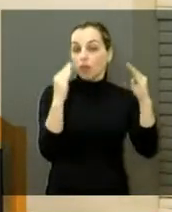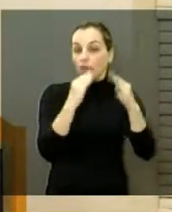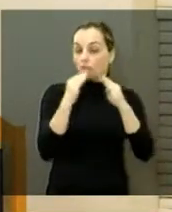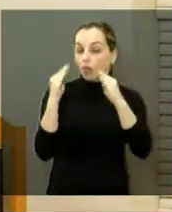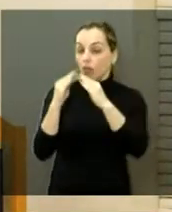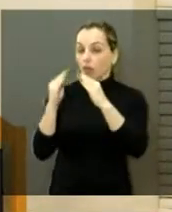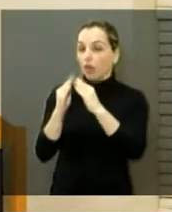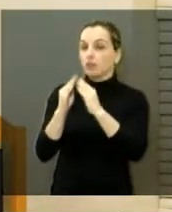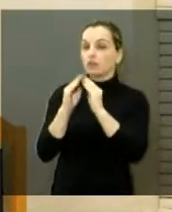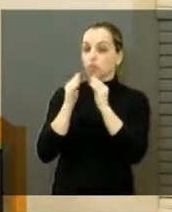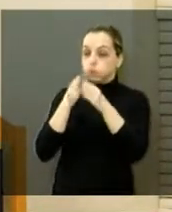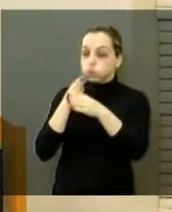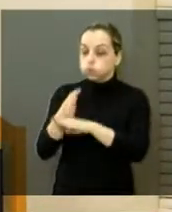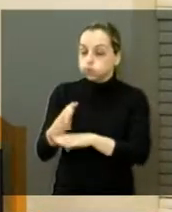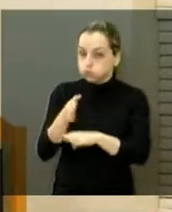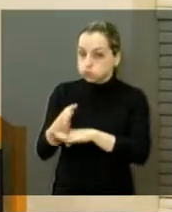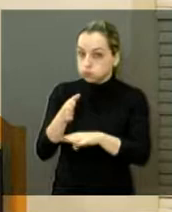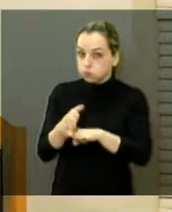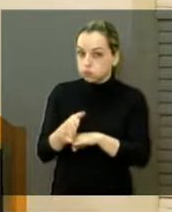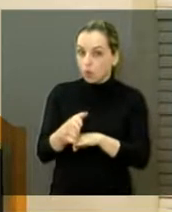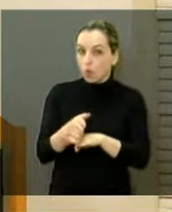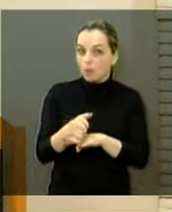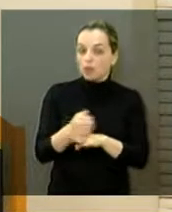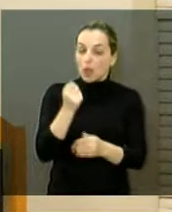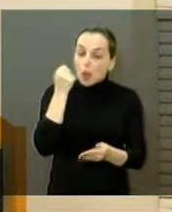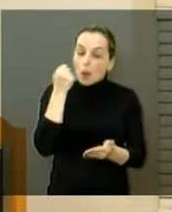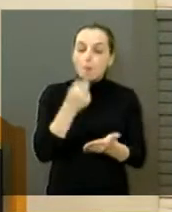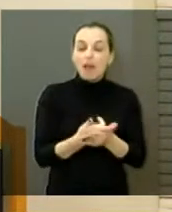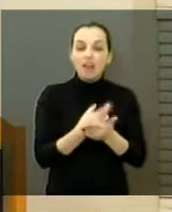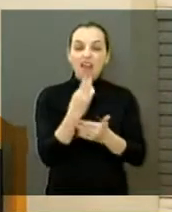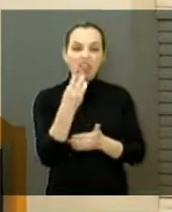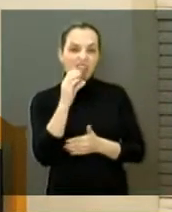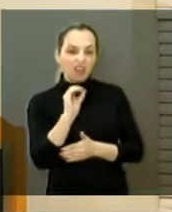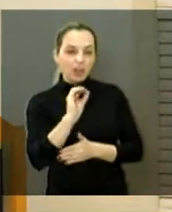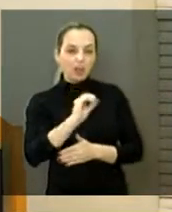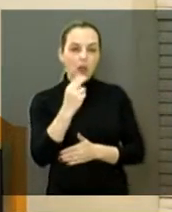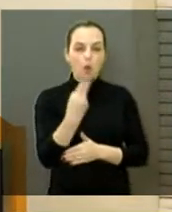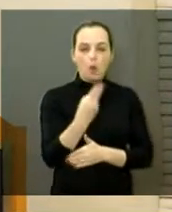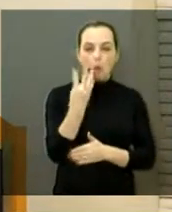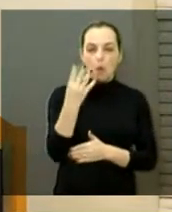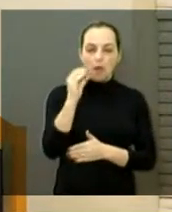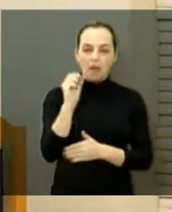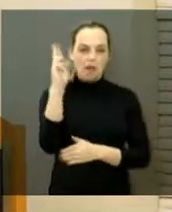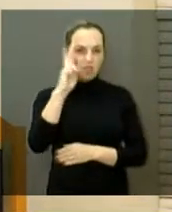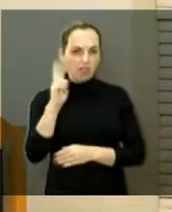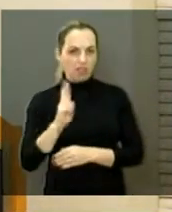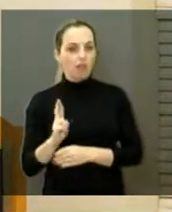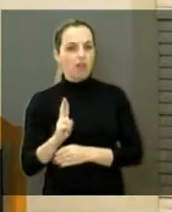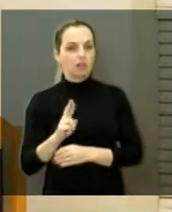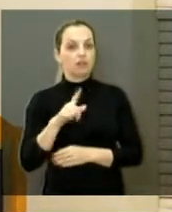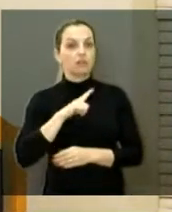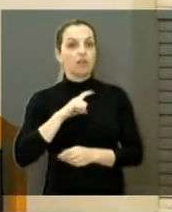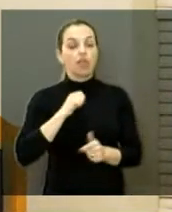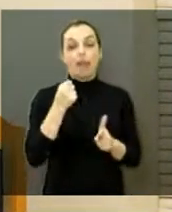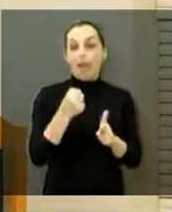mensalidade da casa é 30, 40, não sei se é 30 reais ou 40 reais, e tem casa alocada por 300 reais.